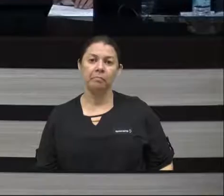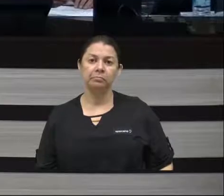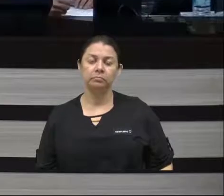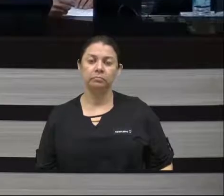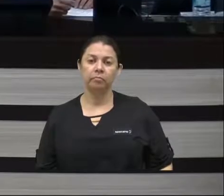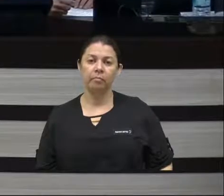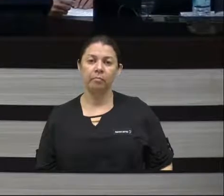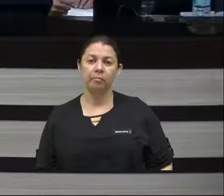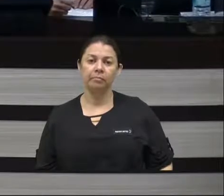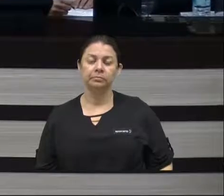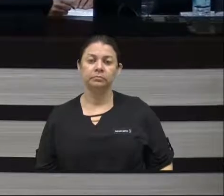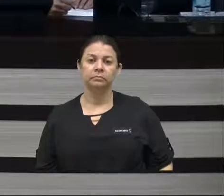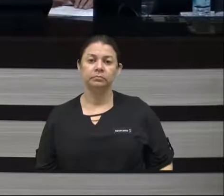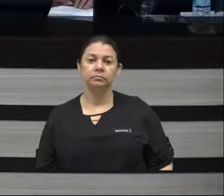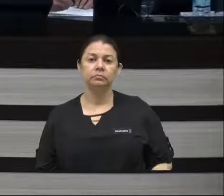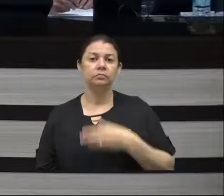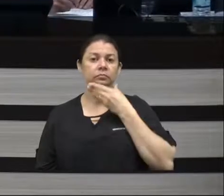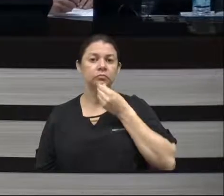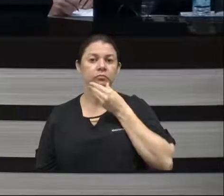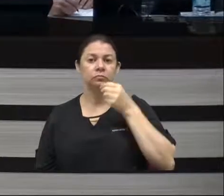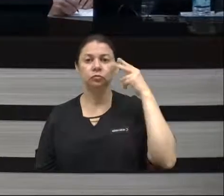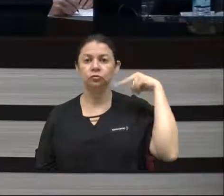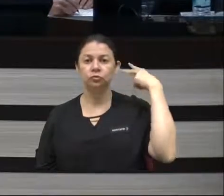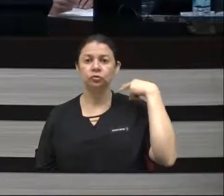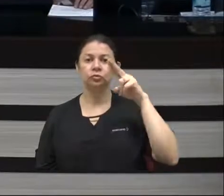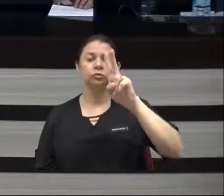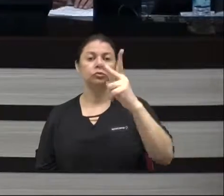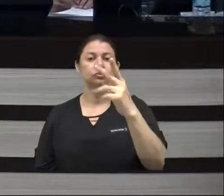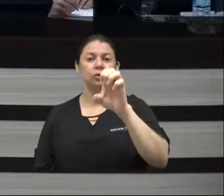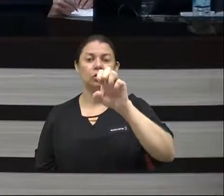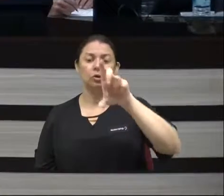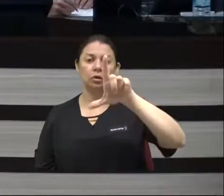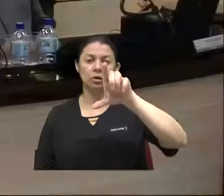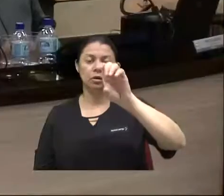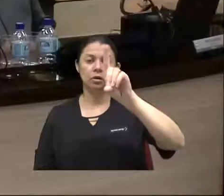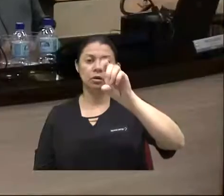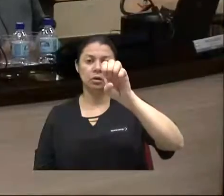Como vota o vereador Helder Lúcio de Oliveira?